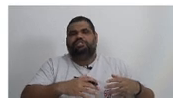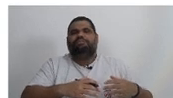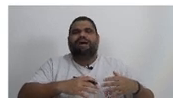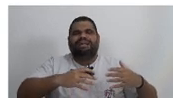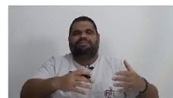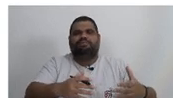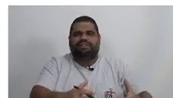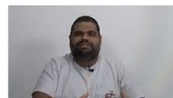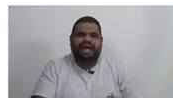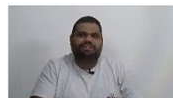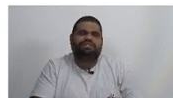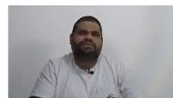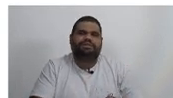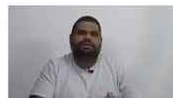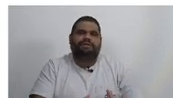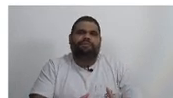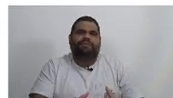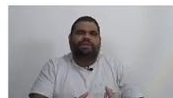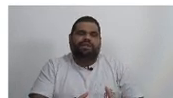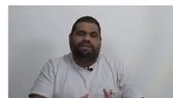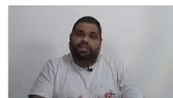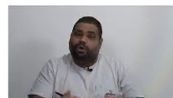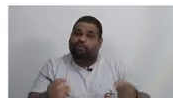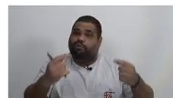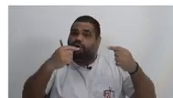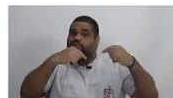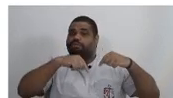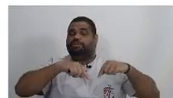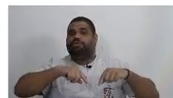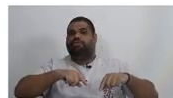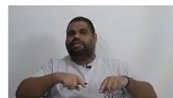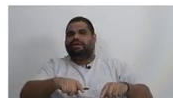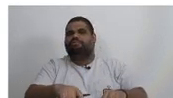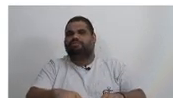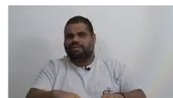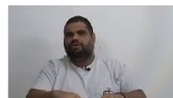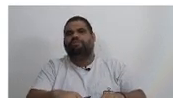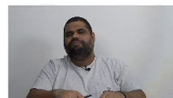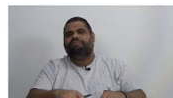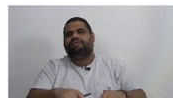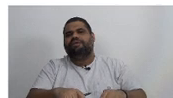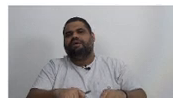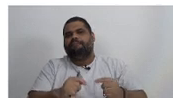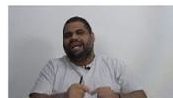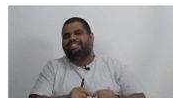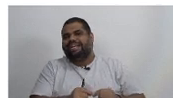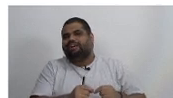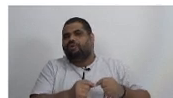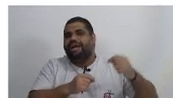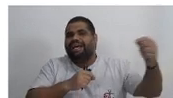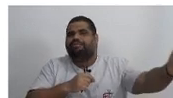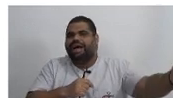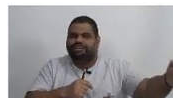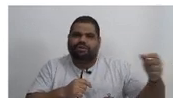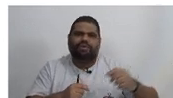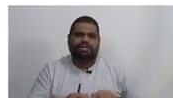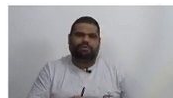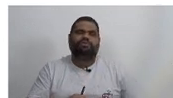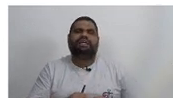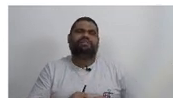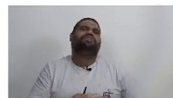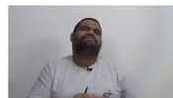x máximo é 7, então eu vou substituir na função para achar qual é a